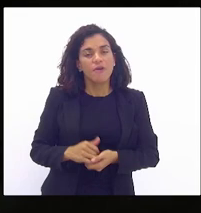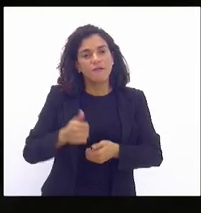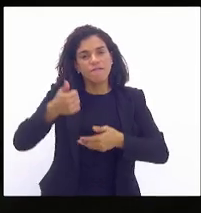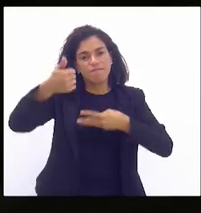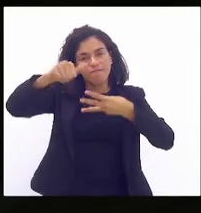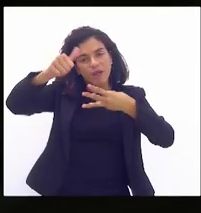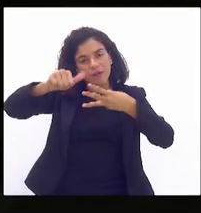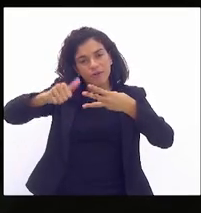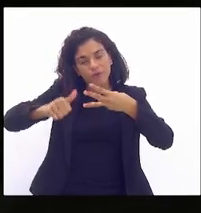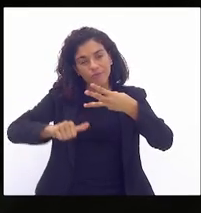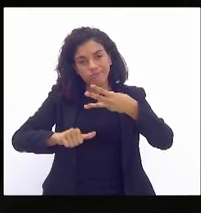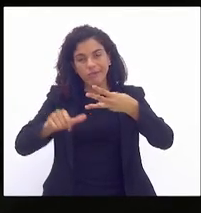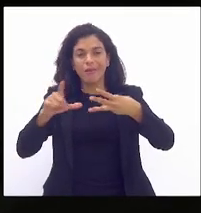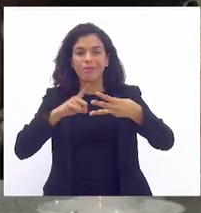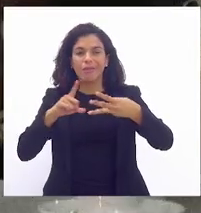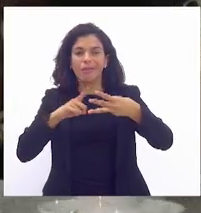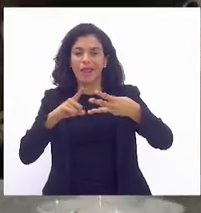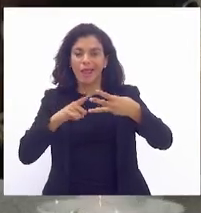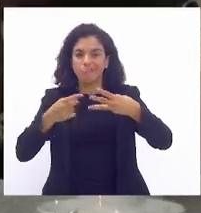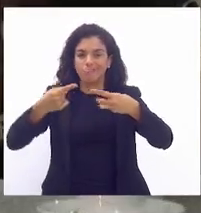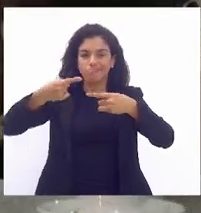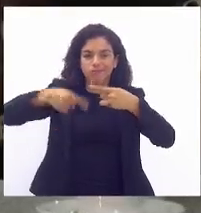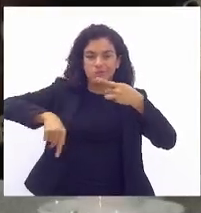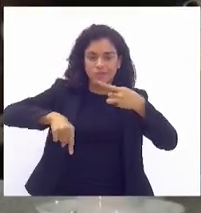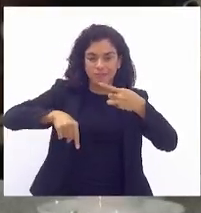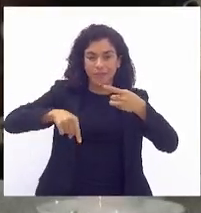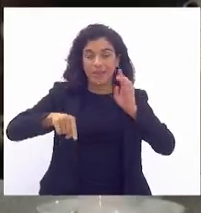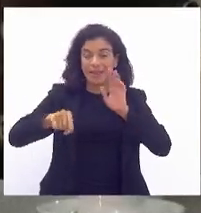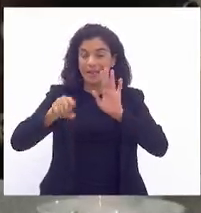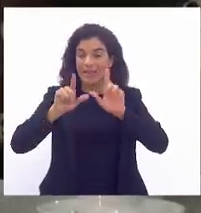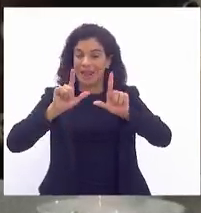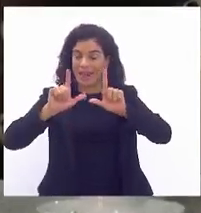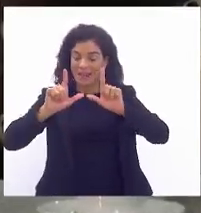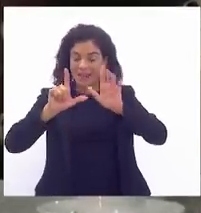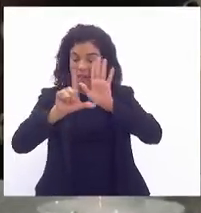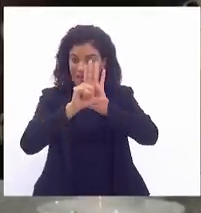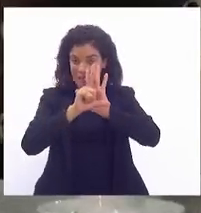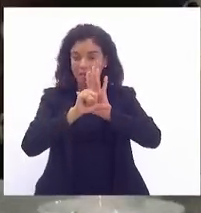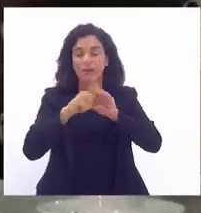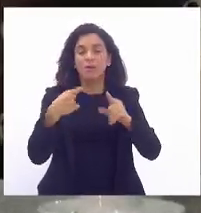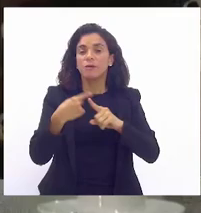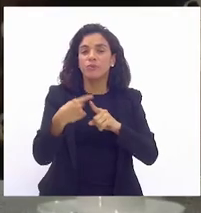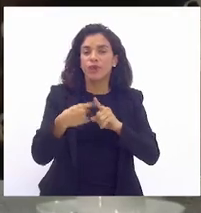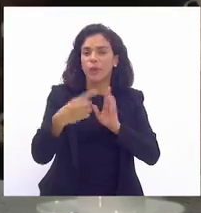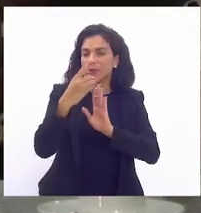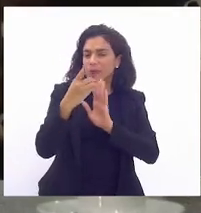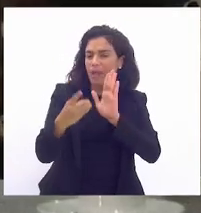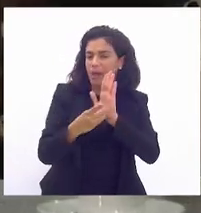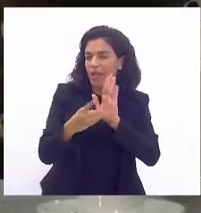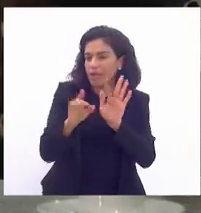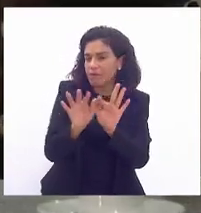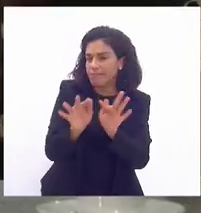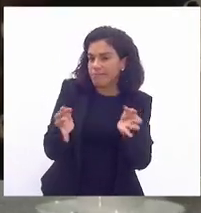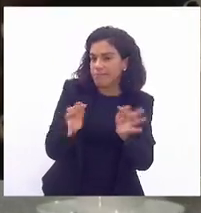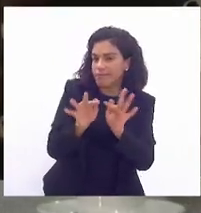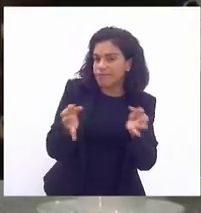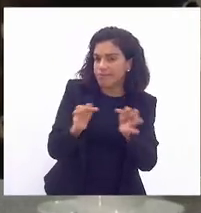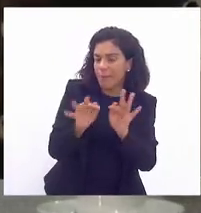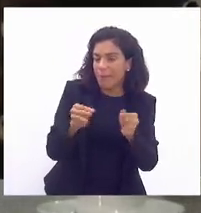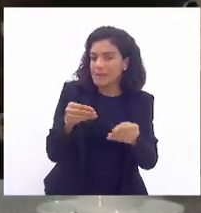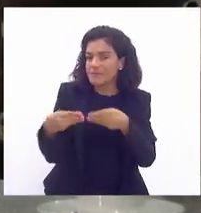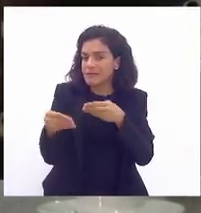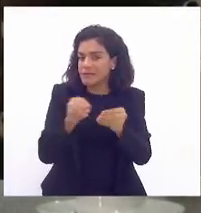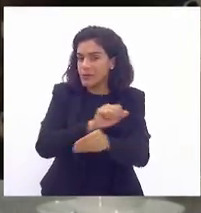Verificou-se que tem ali uma incongruência na legislação, porque o decreto ele é sutilmente mais permissivo do